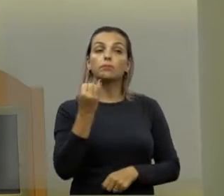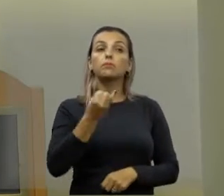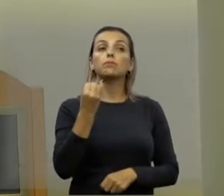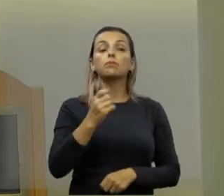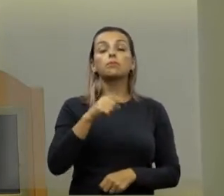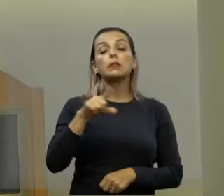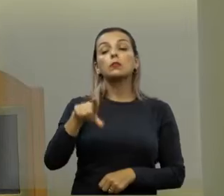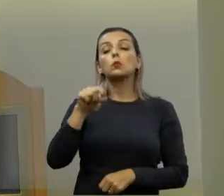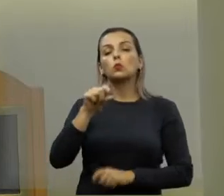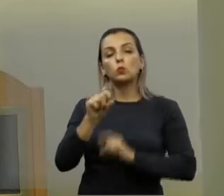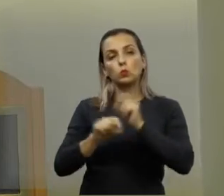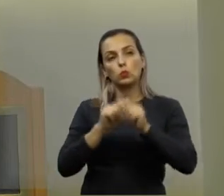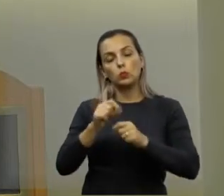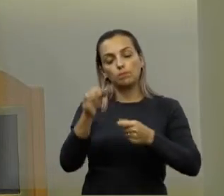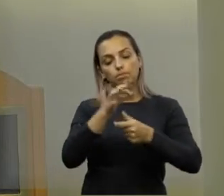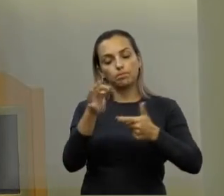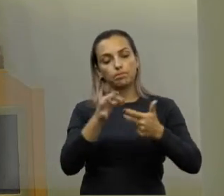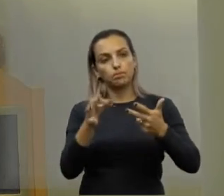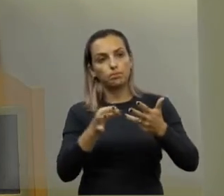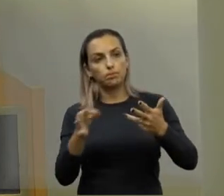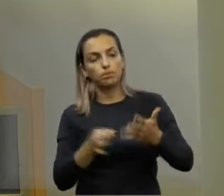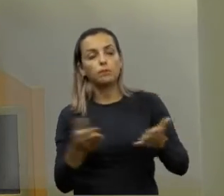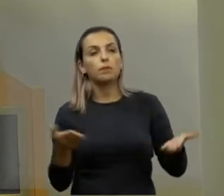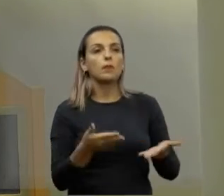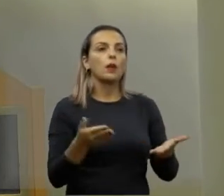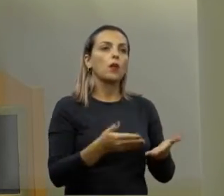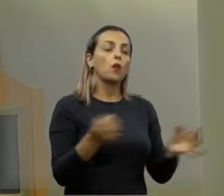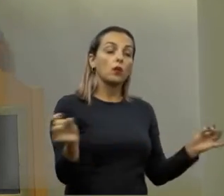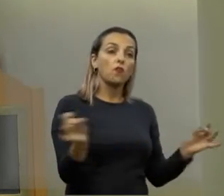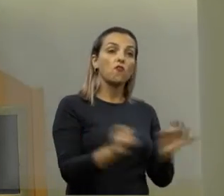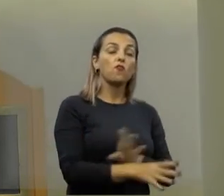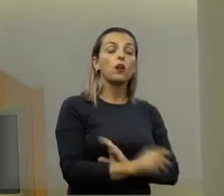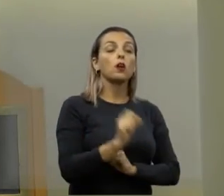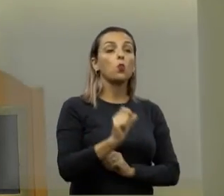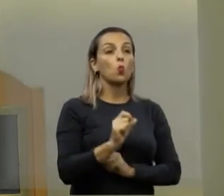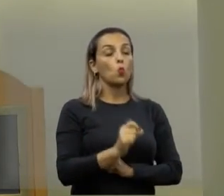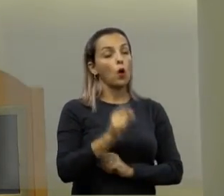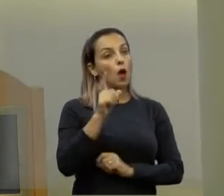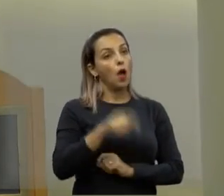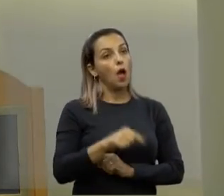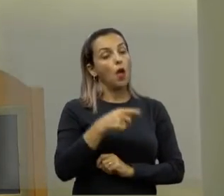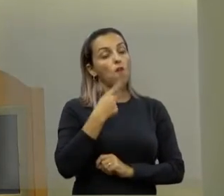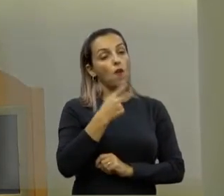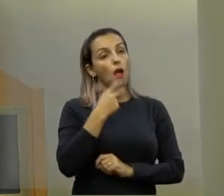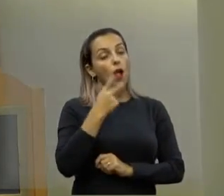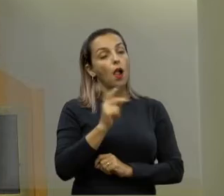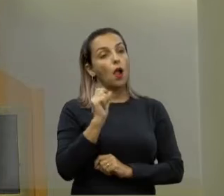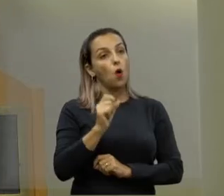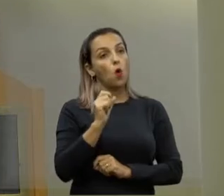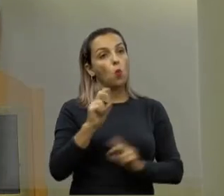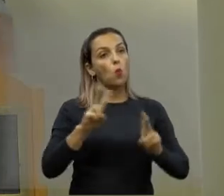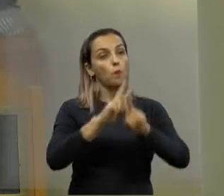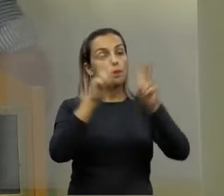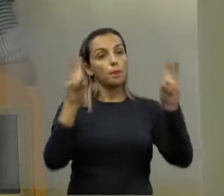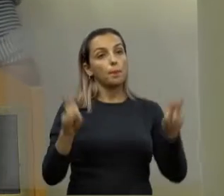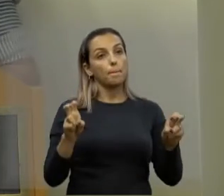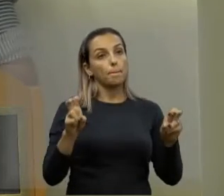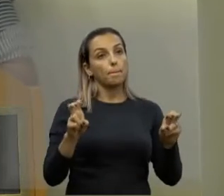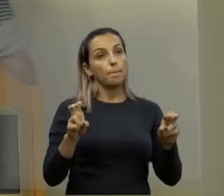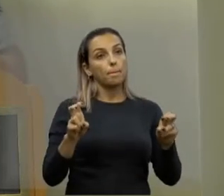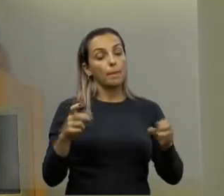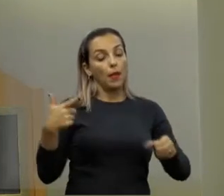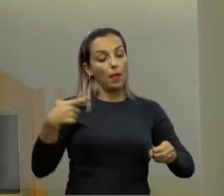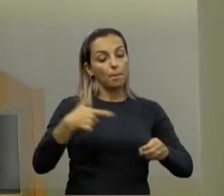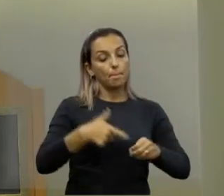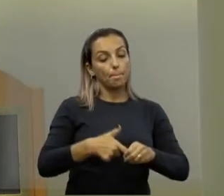eu gostaria de destacar essas questões e para fechar nesse minuto e meio que me cabe Presidente gostaria muito de falar da questão da alta do